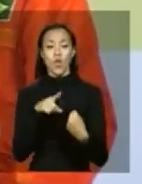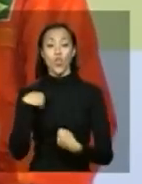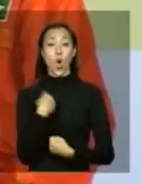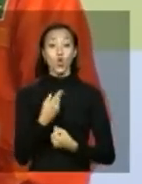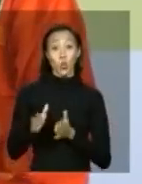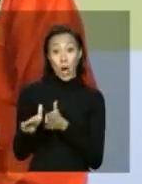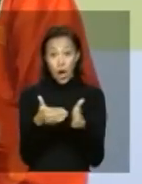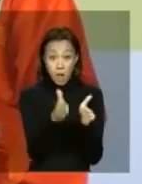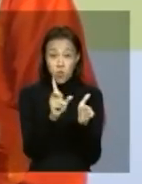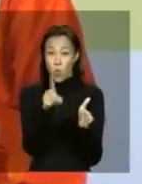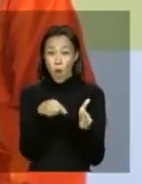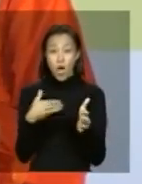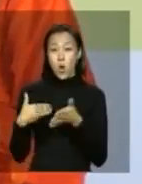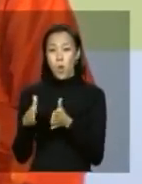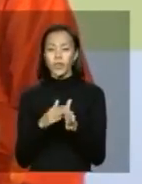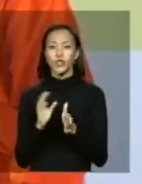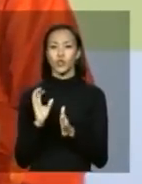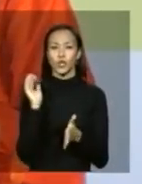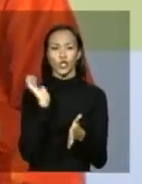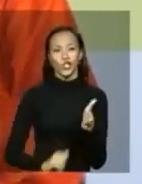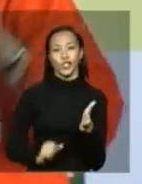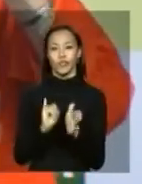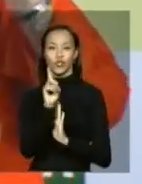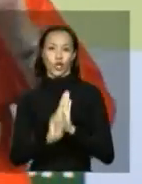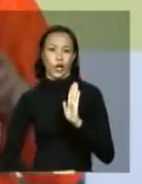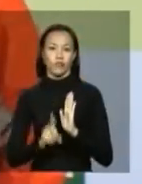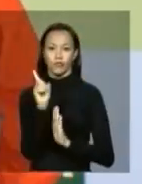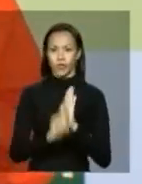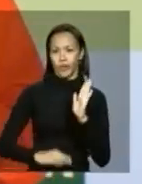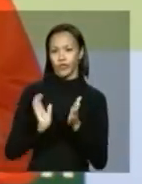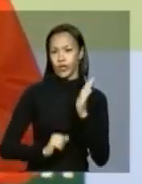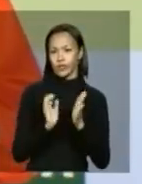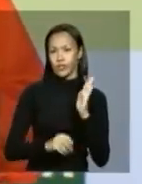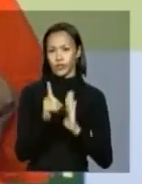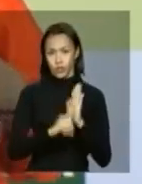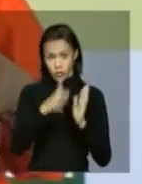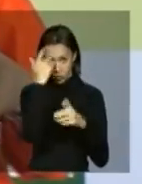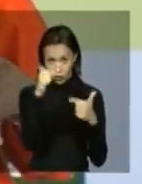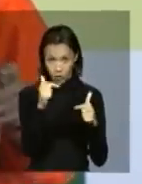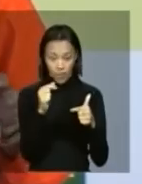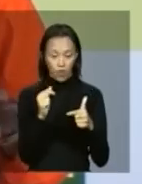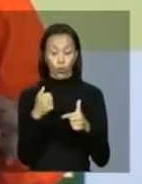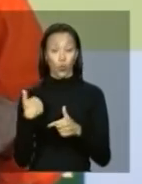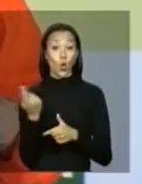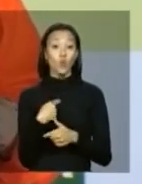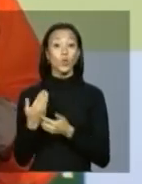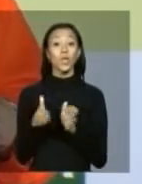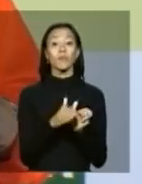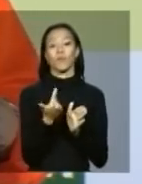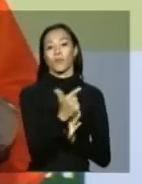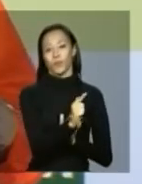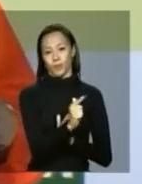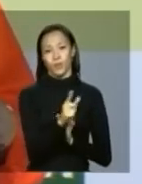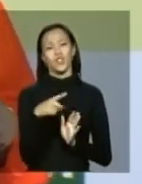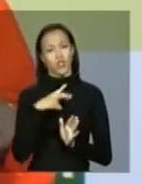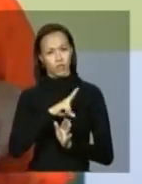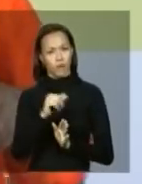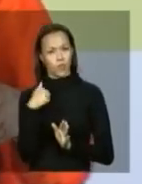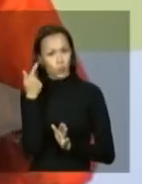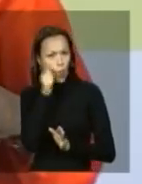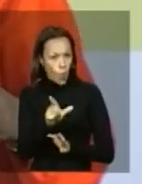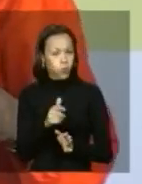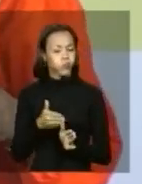não é o caminho de tirar direito dos trabalhadores. O nosso caminho é outro. E nós vamos persegui-los.